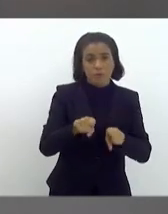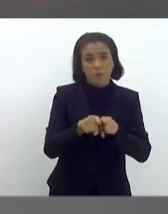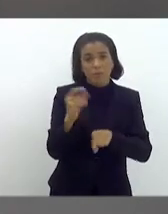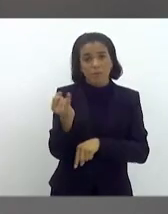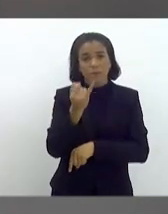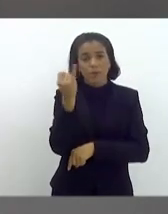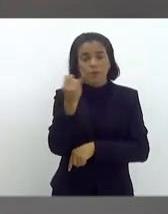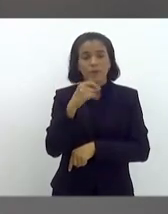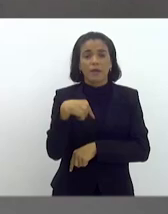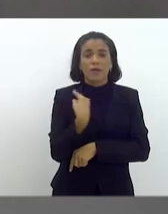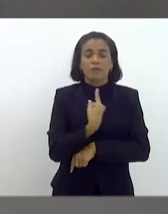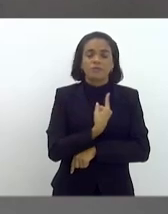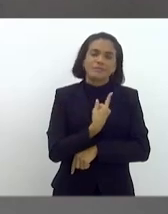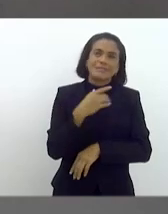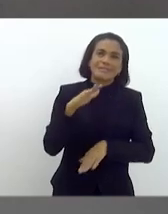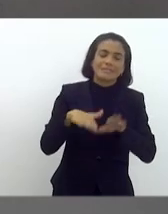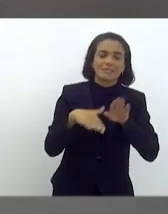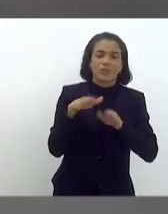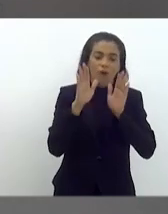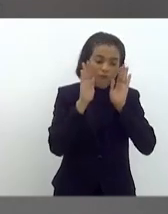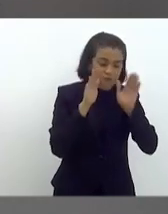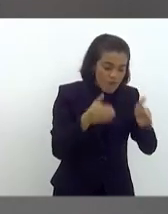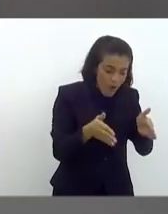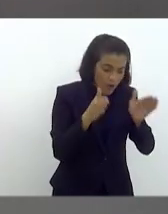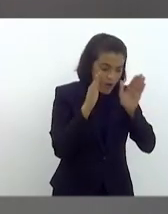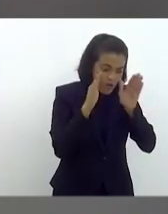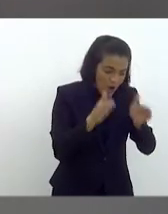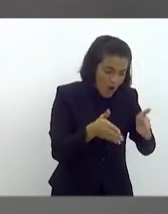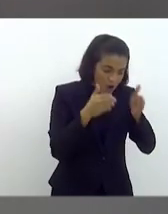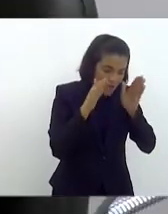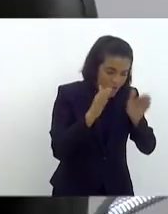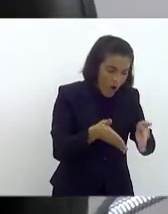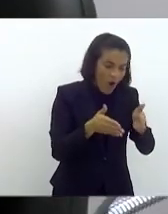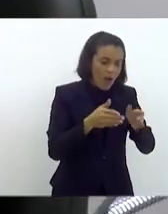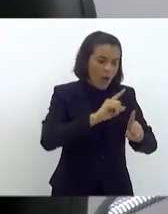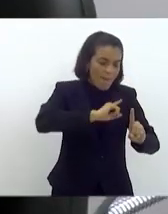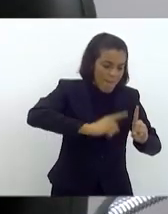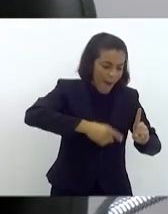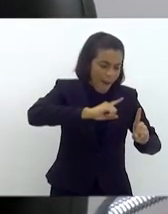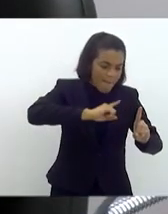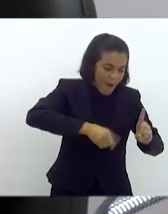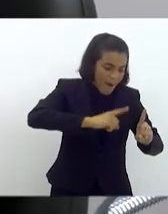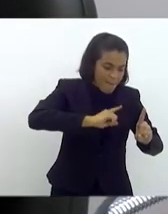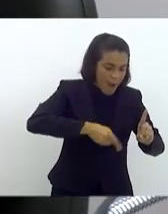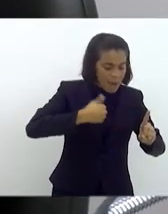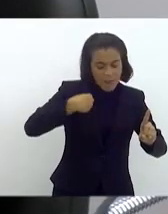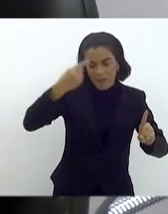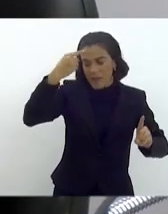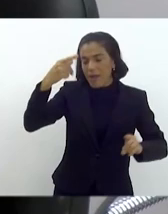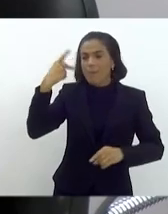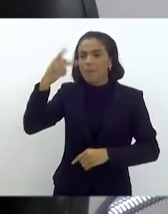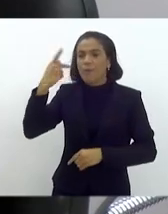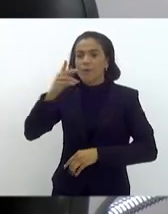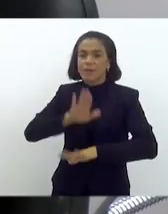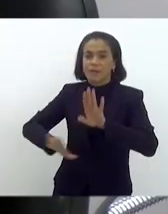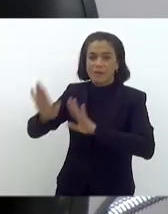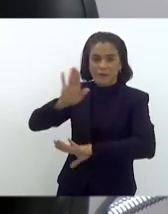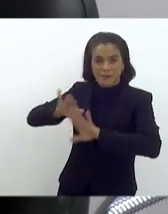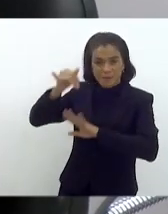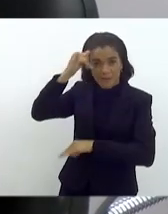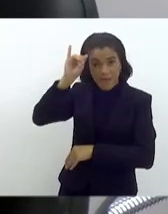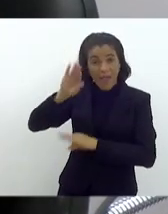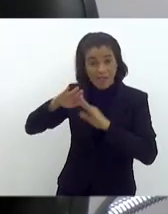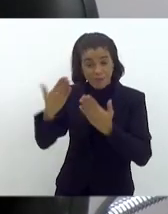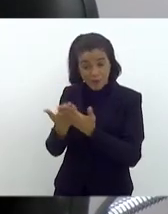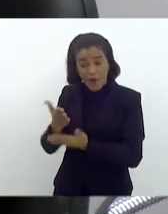a gente fica foca somente na repressão política de repressão mas é pensar em políticas de prevenção e a